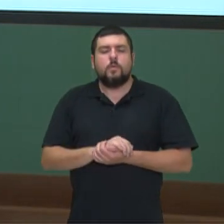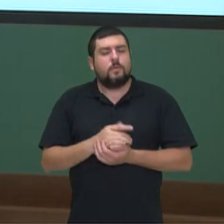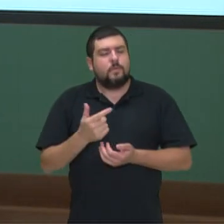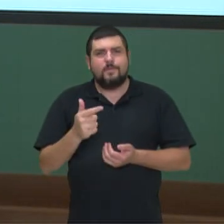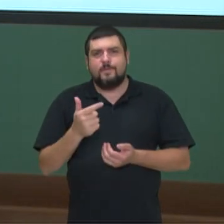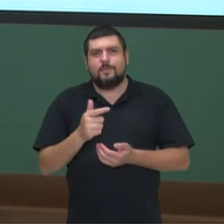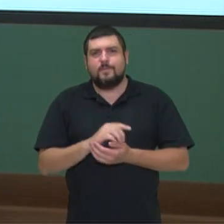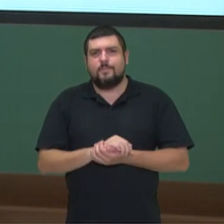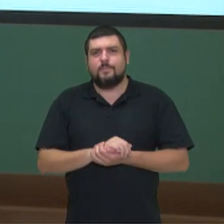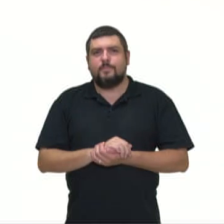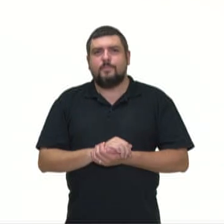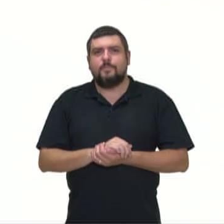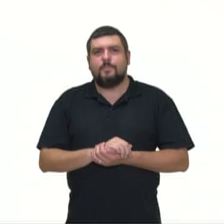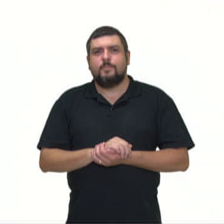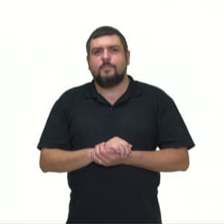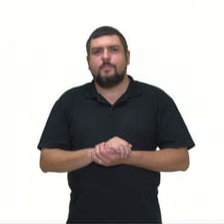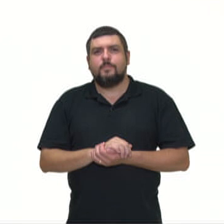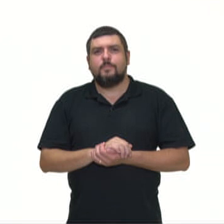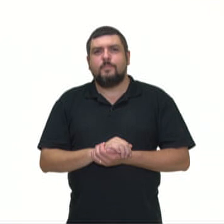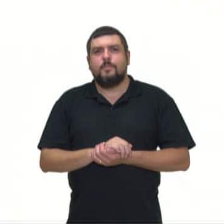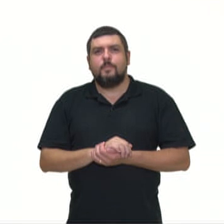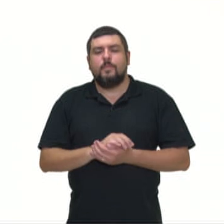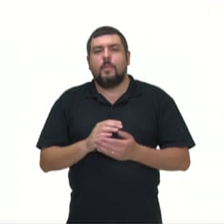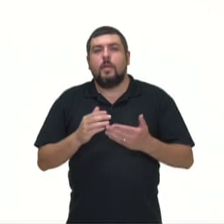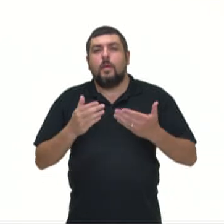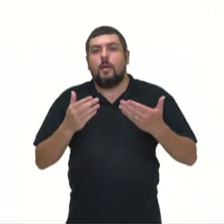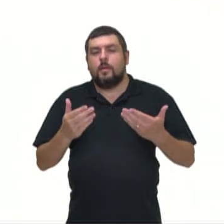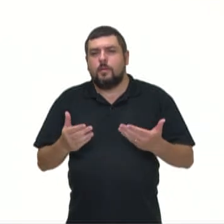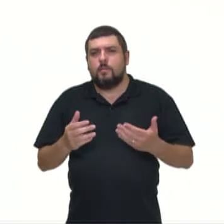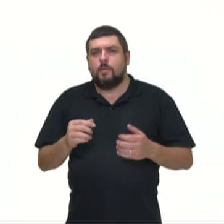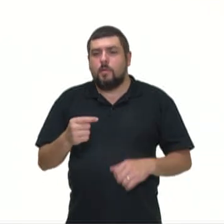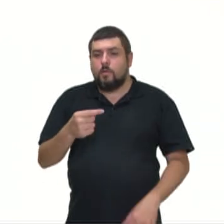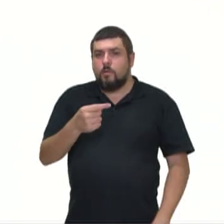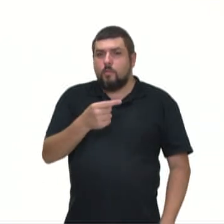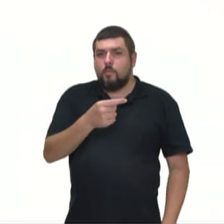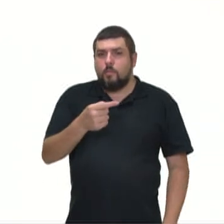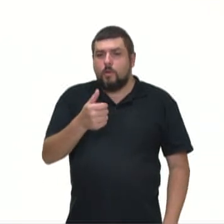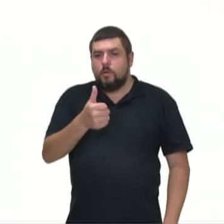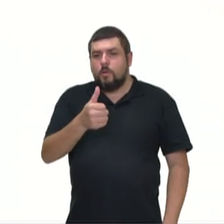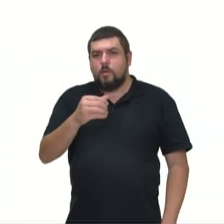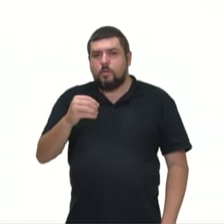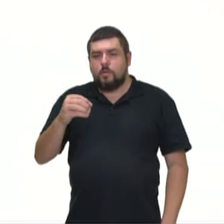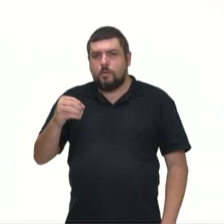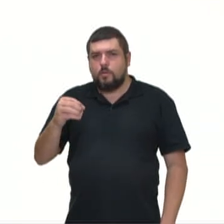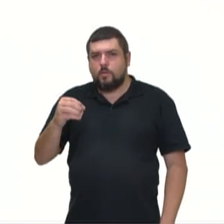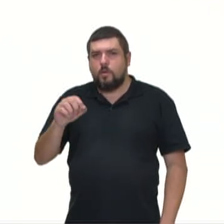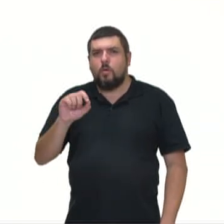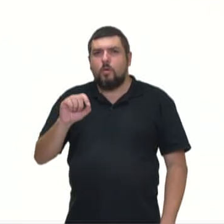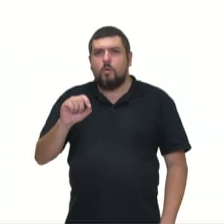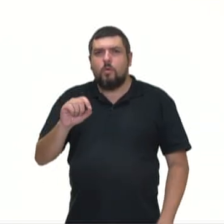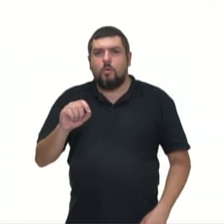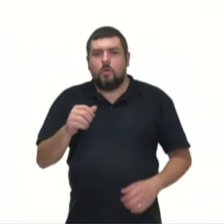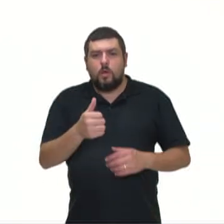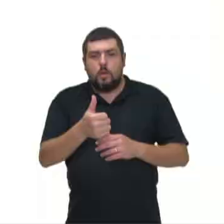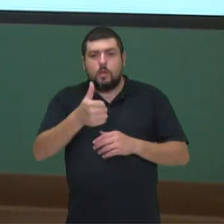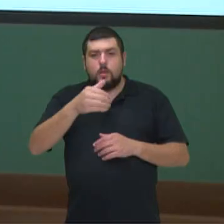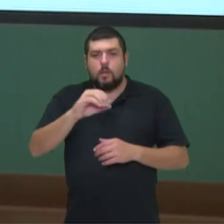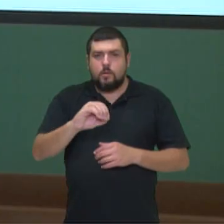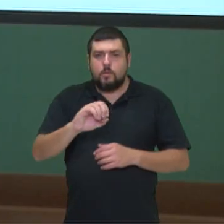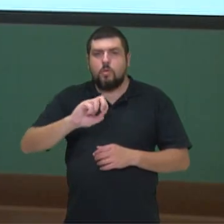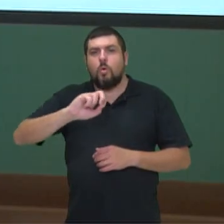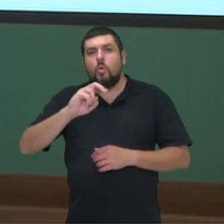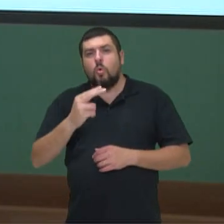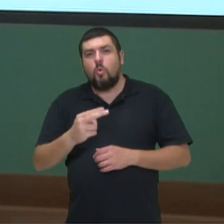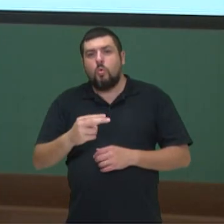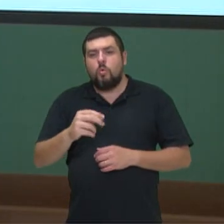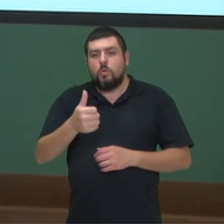quê? O número que lembraria o menos 100 seria o 10 ou o menos 10. Só que se